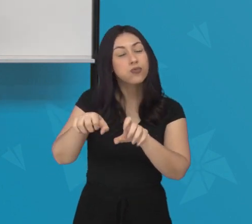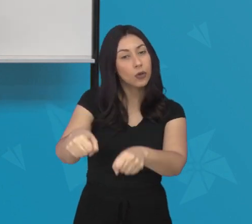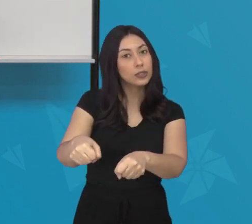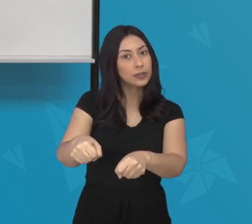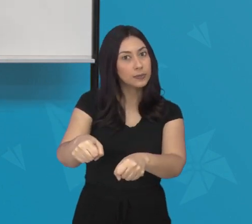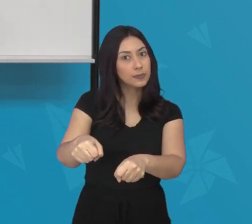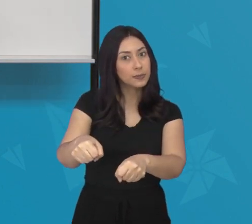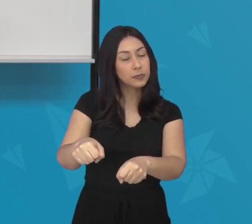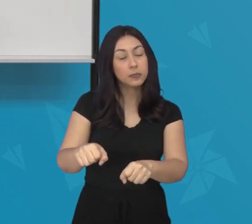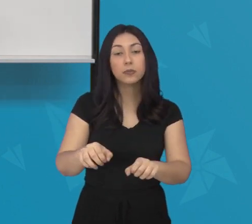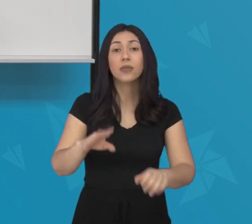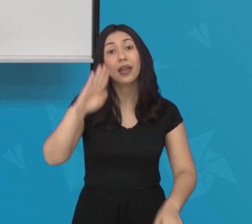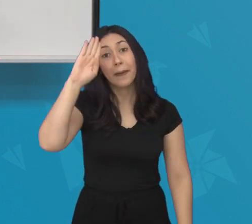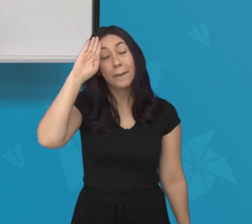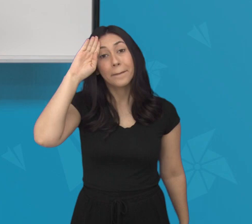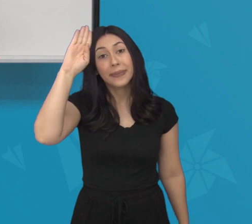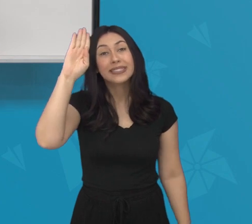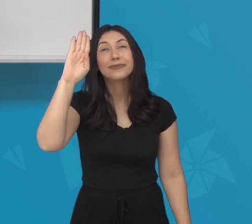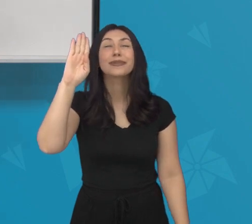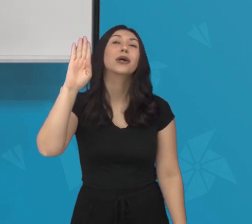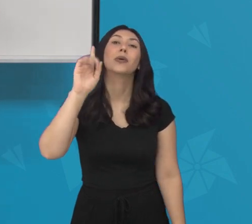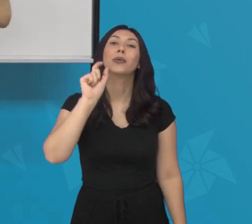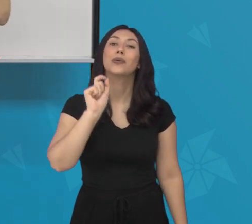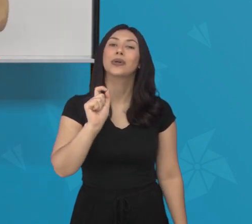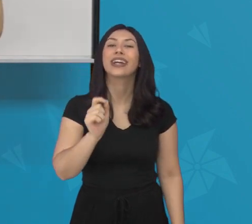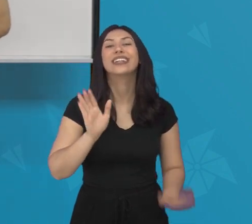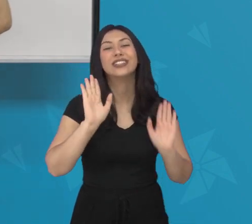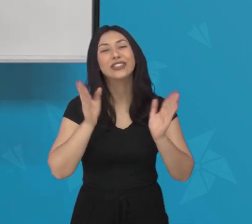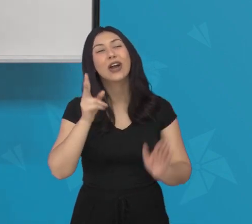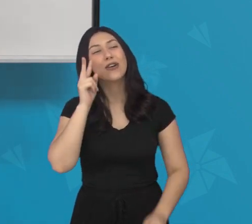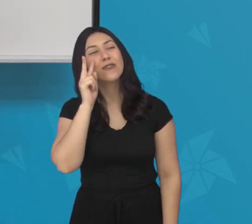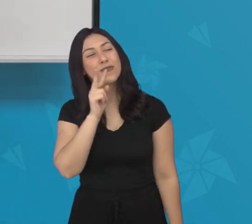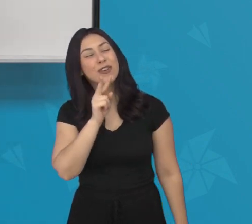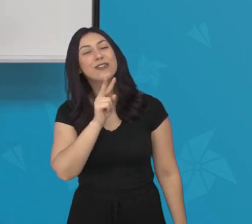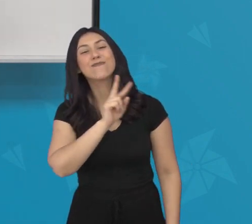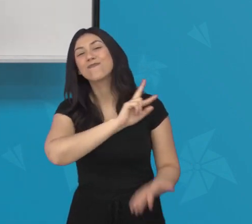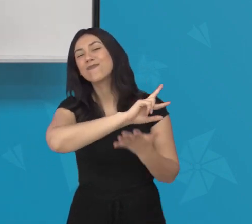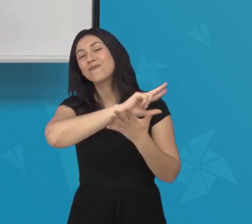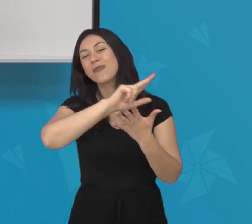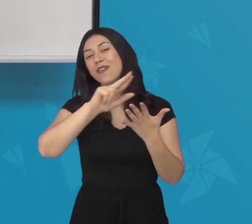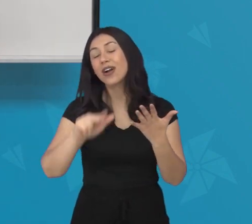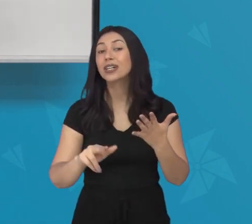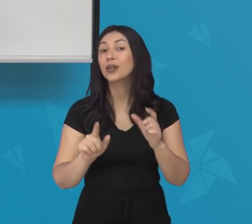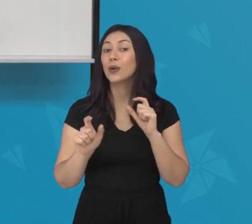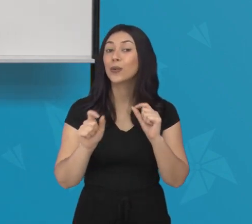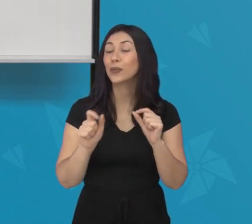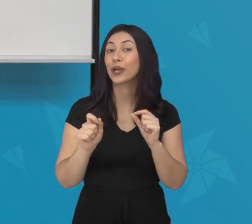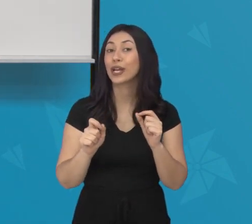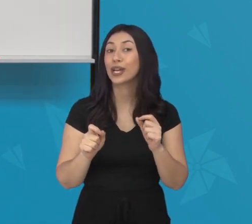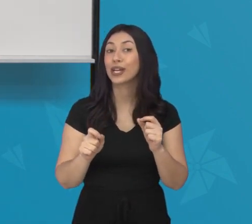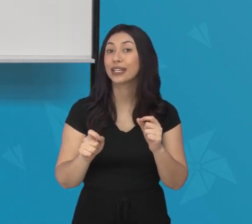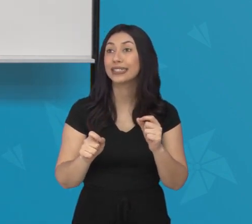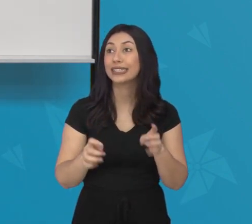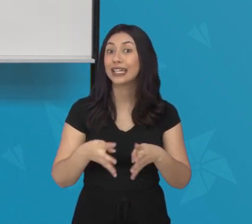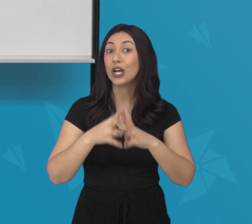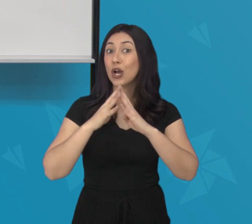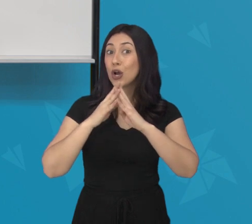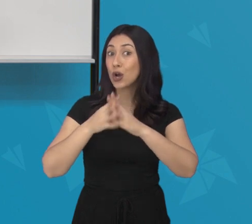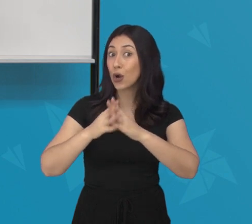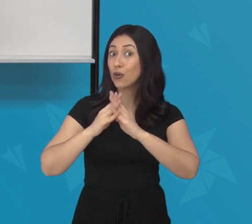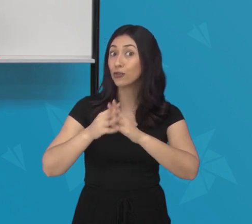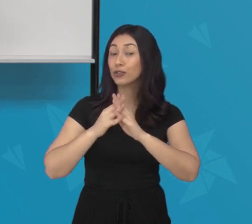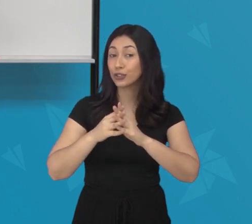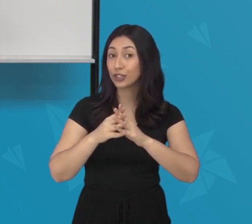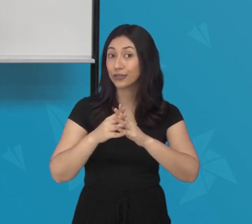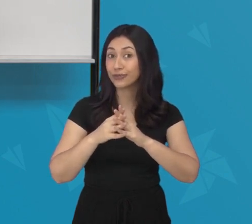de campo. A principal clássica, já vi várias vezes, é confundir a